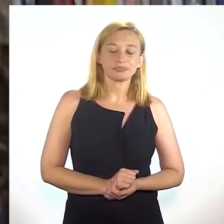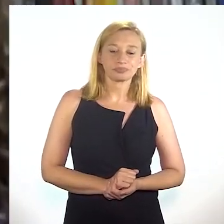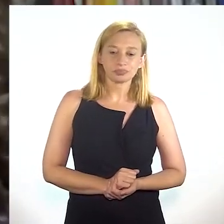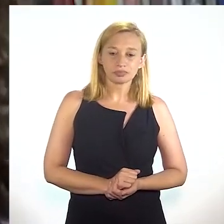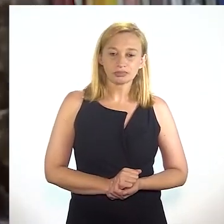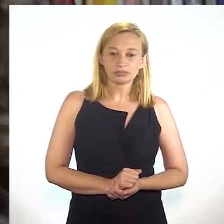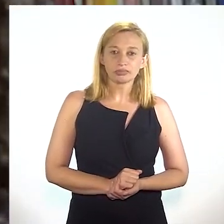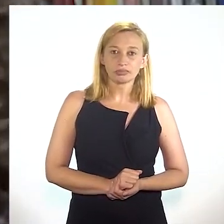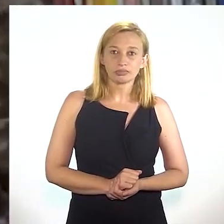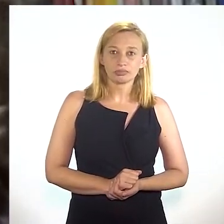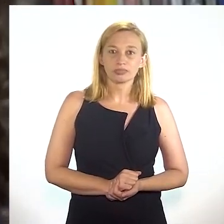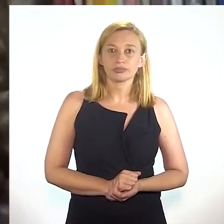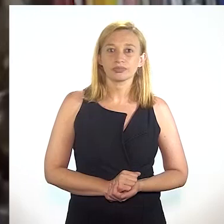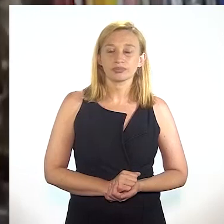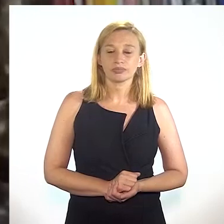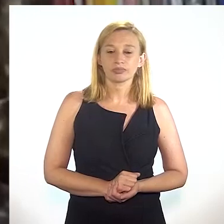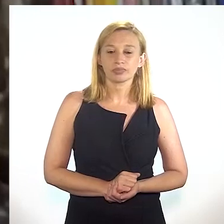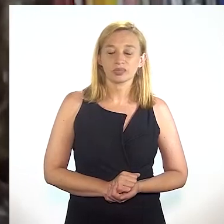Então,